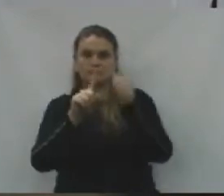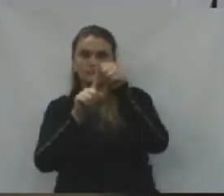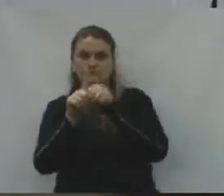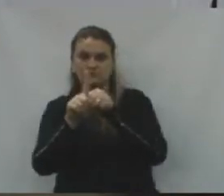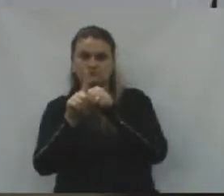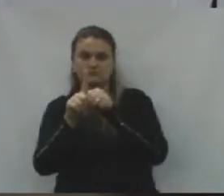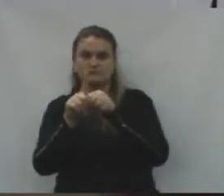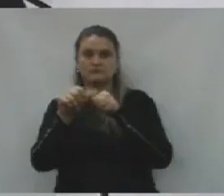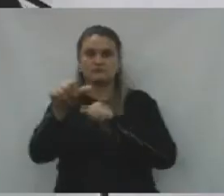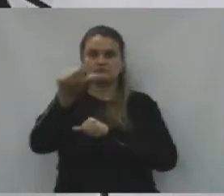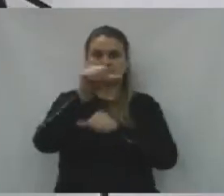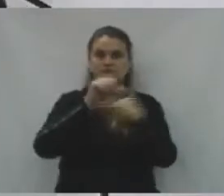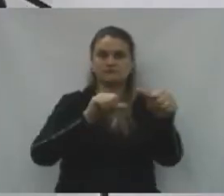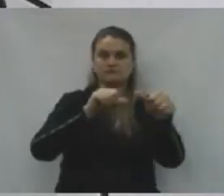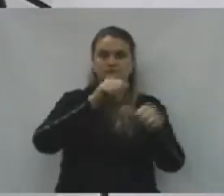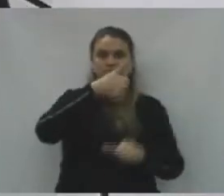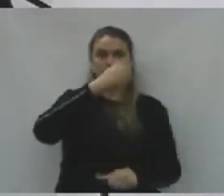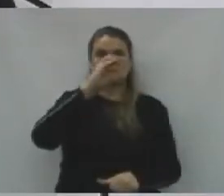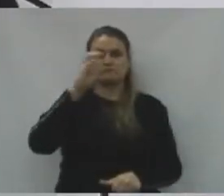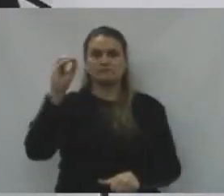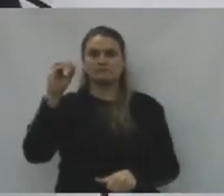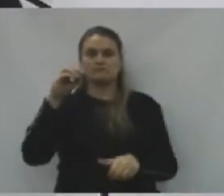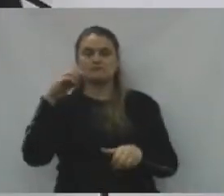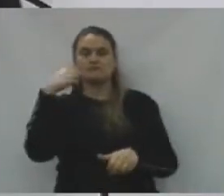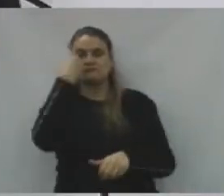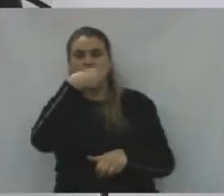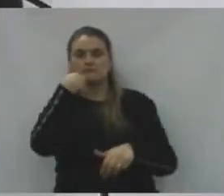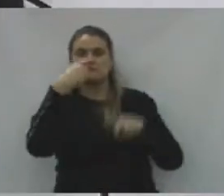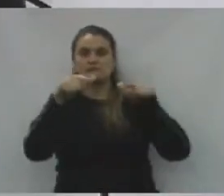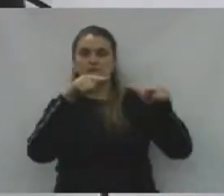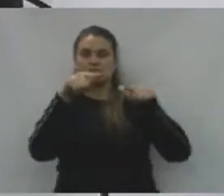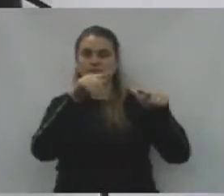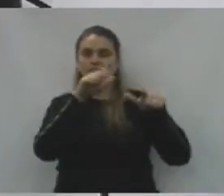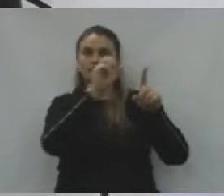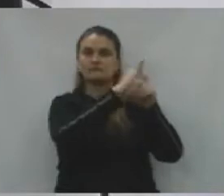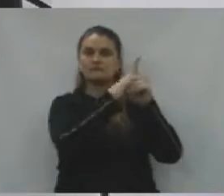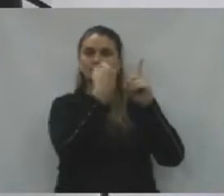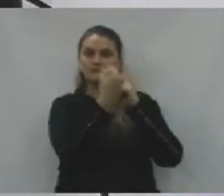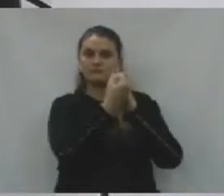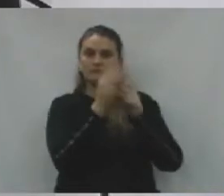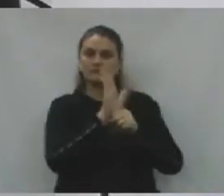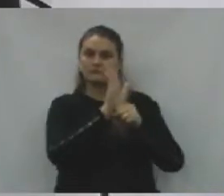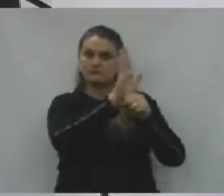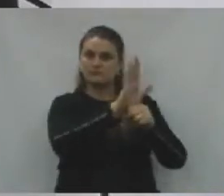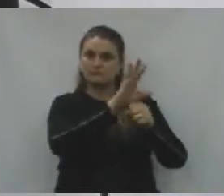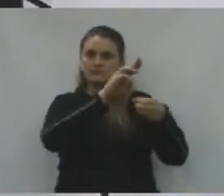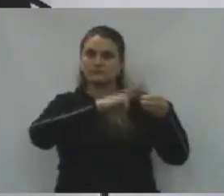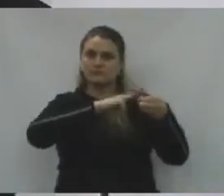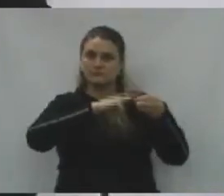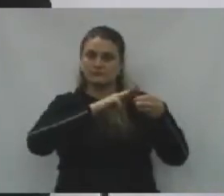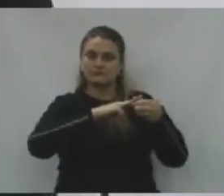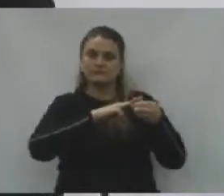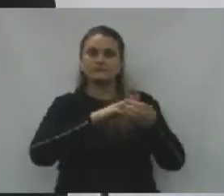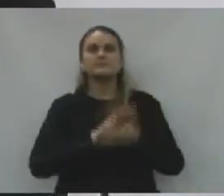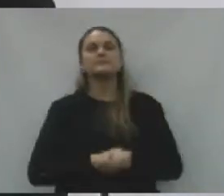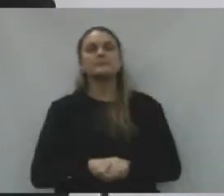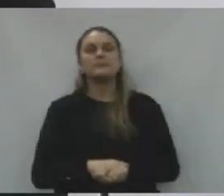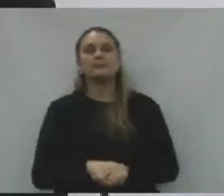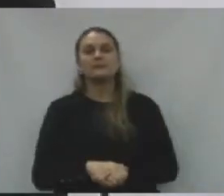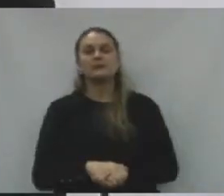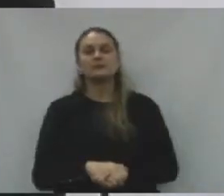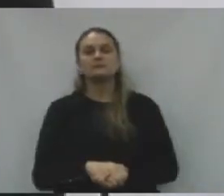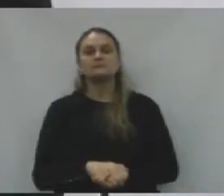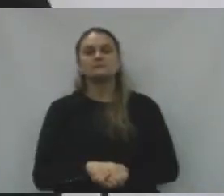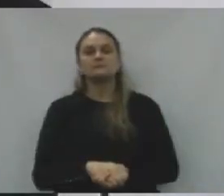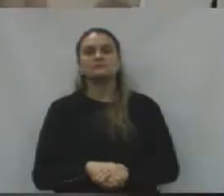Em troca, são convertidas 100 horas de trabalho comunitário desses acadêmicos para o município, em troca